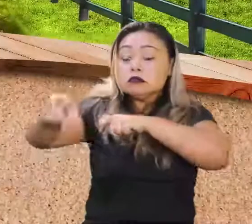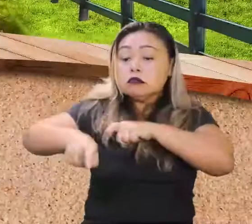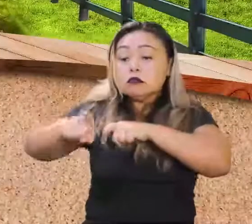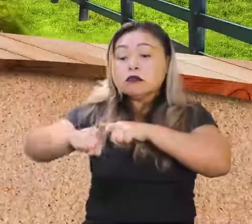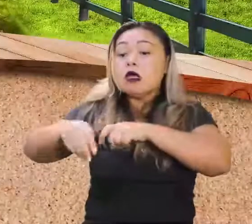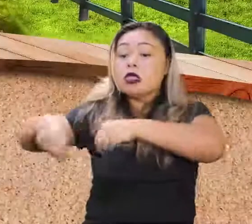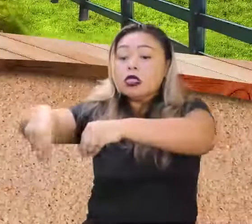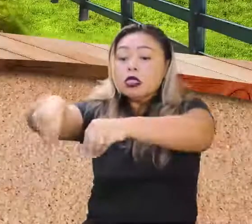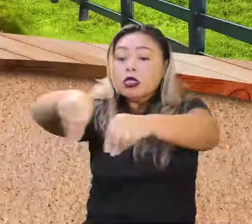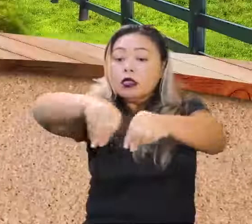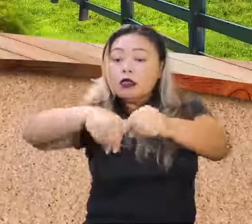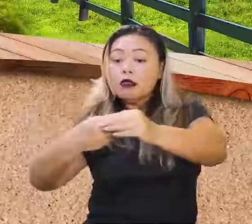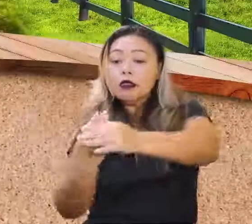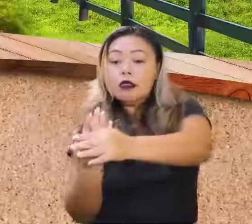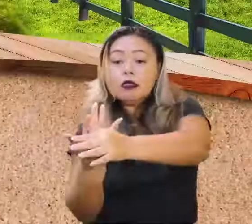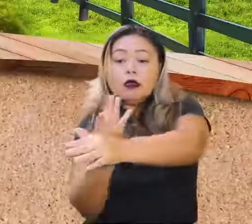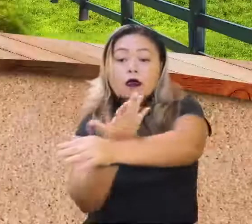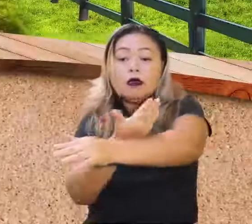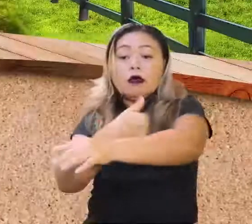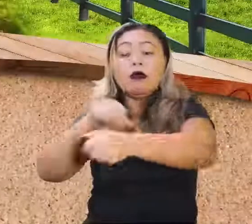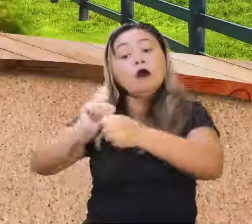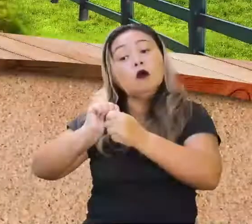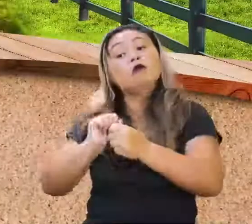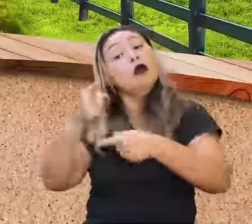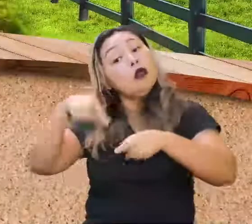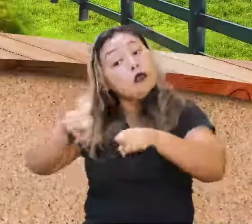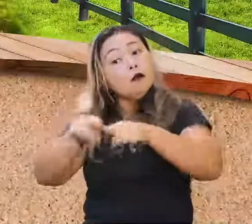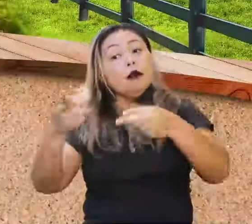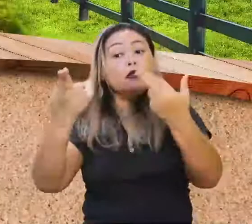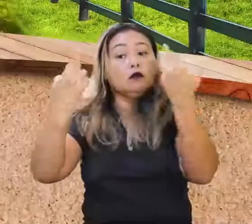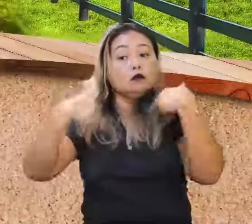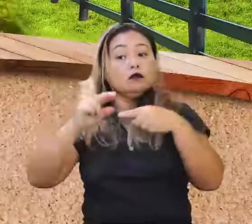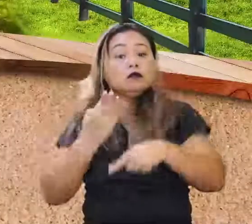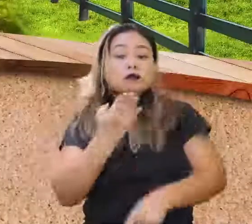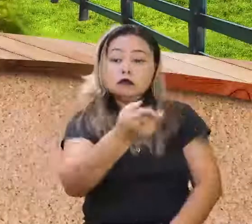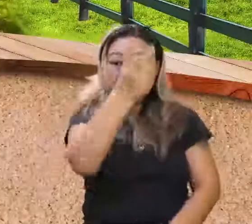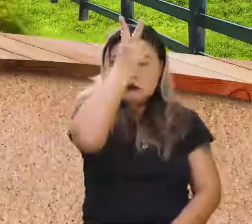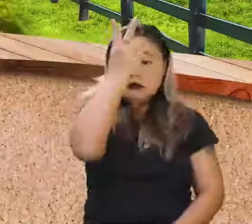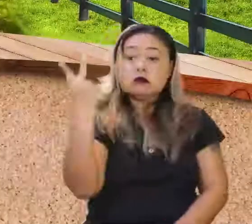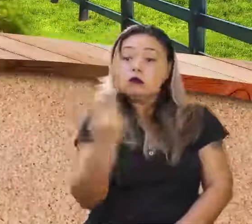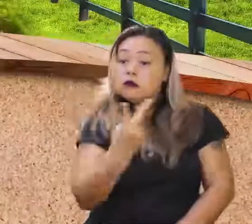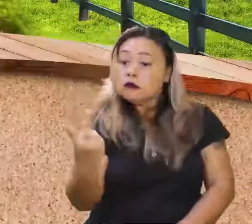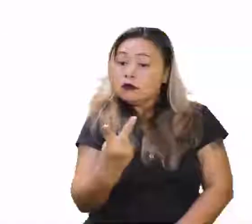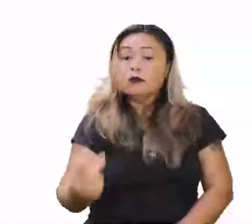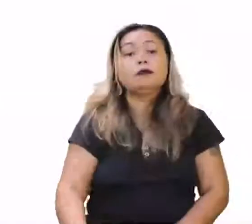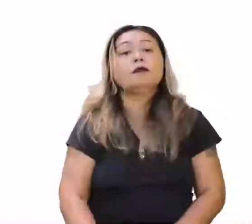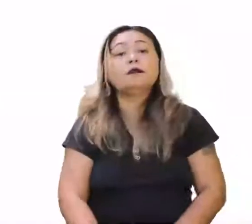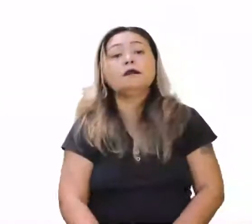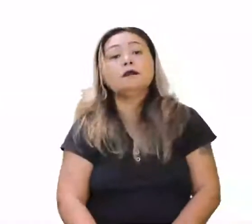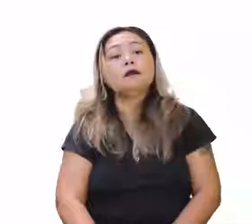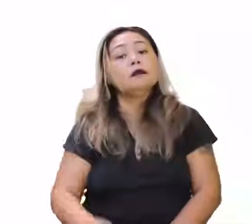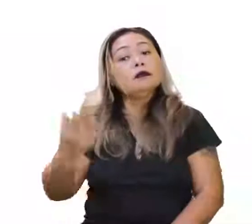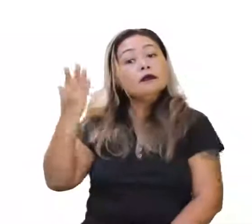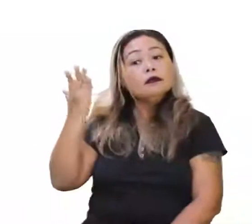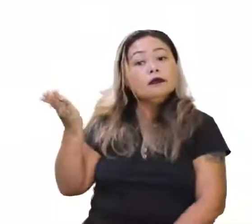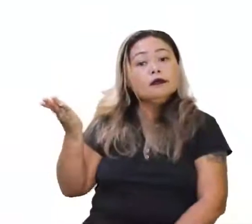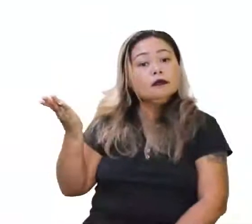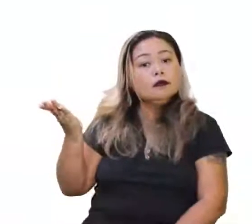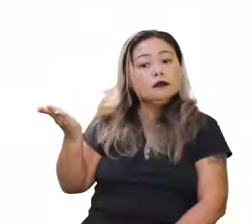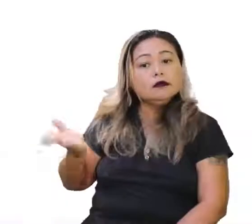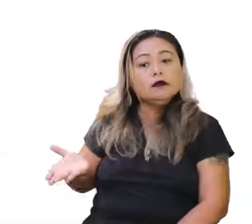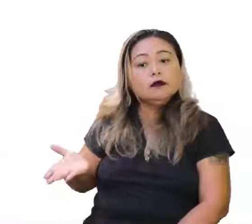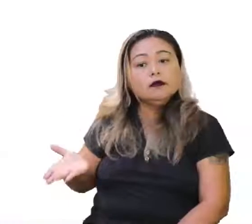produção de adubo, tá bom? Tanto para caprino como para ovino. Lá na tela, meuzinho. Olha